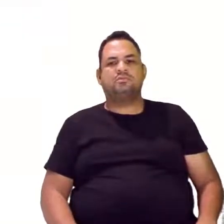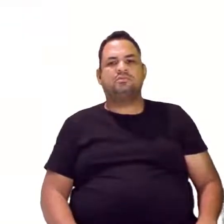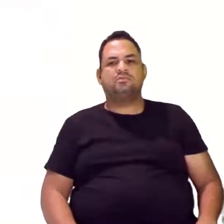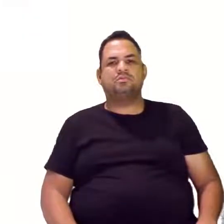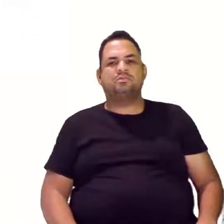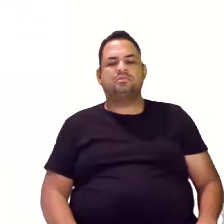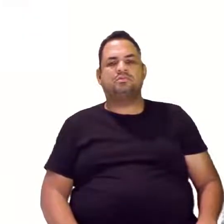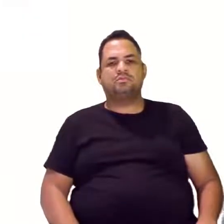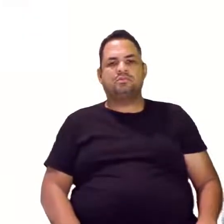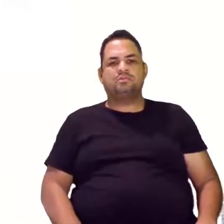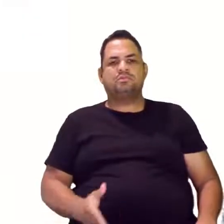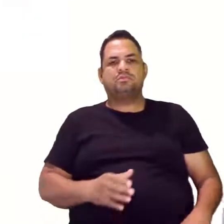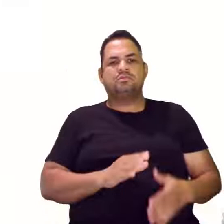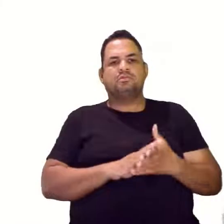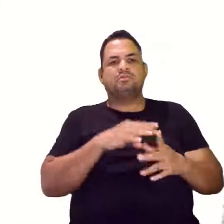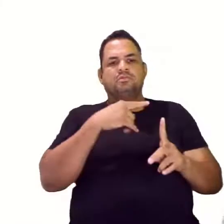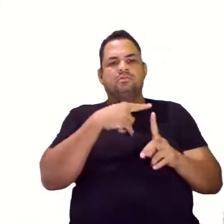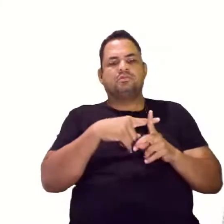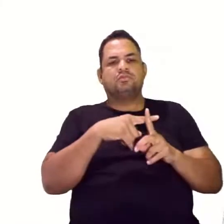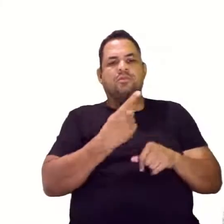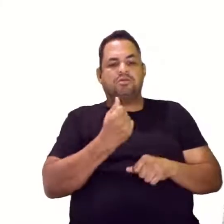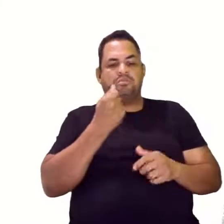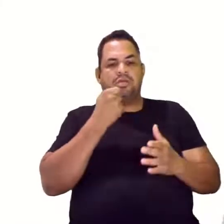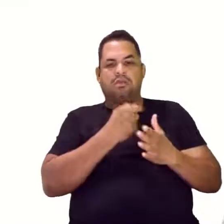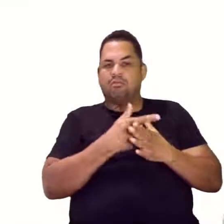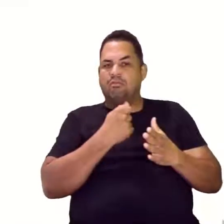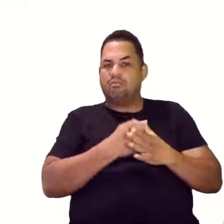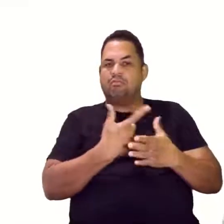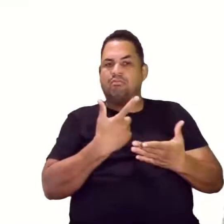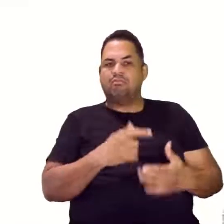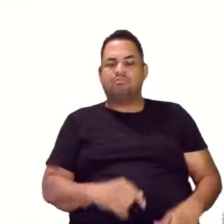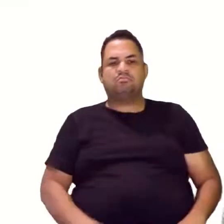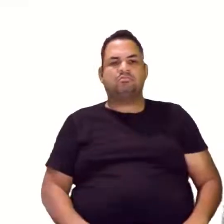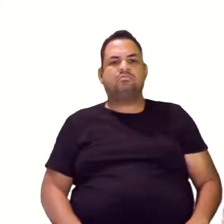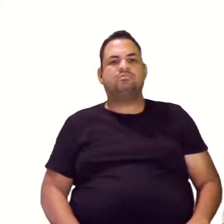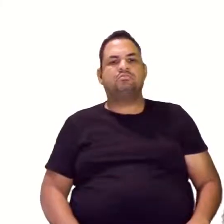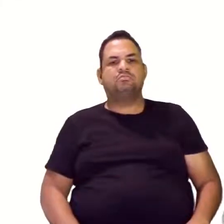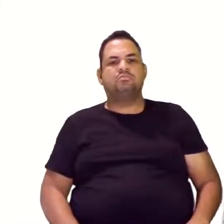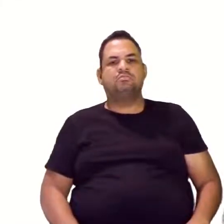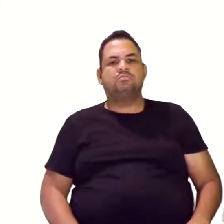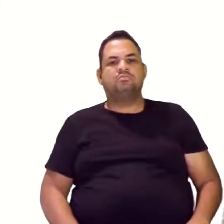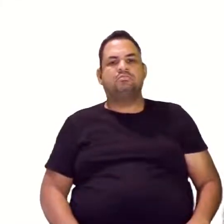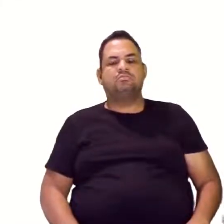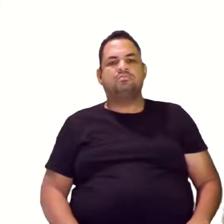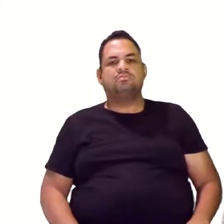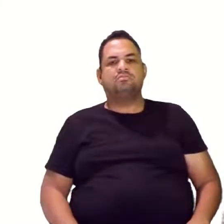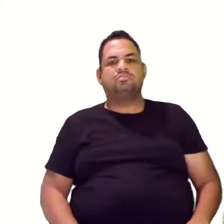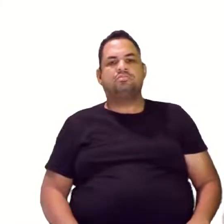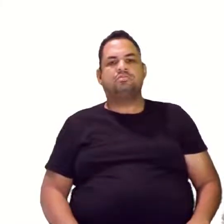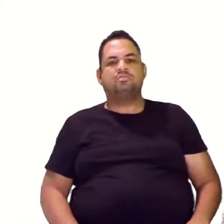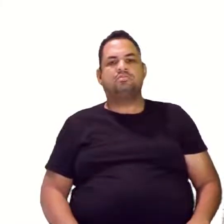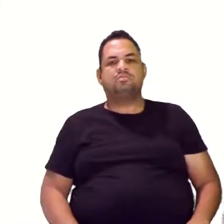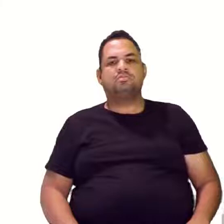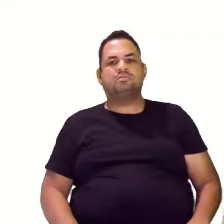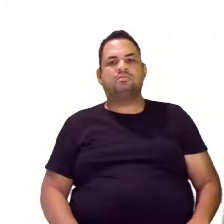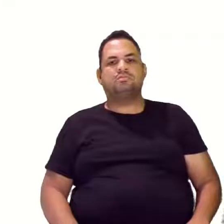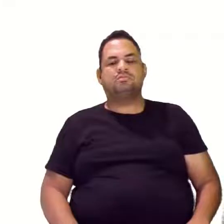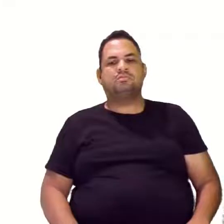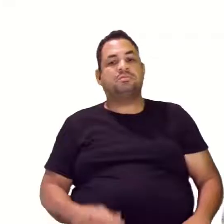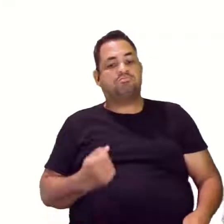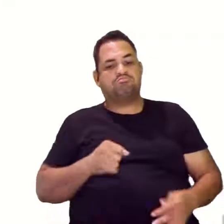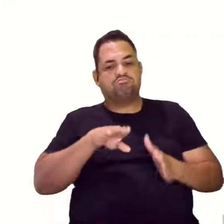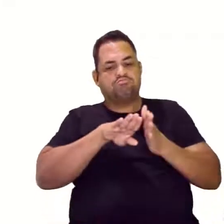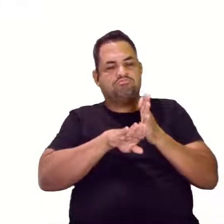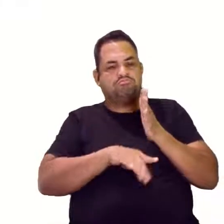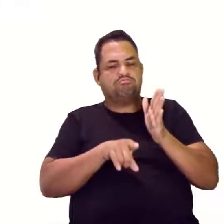A gente já sabe que nós vamos ter que somar os gastos, né? Soma o gasto. De isso aqui, nós vamos subtrair do que